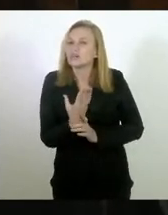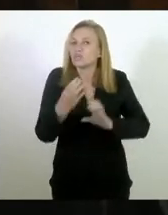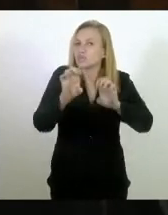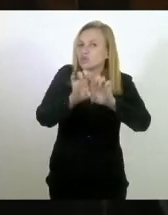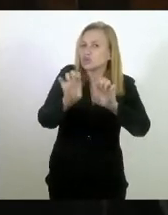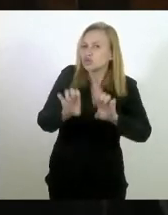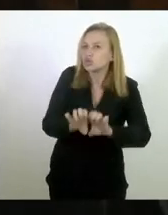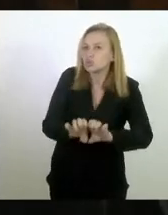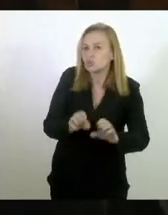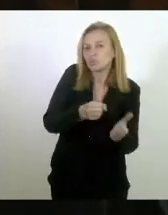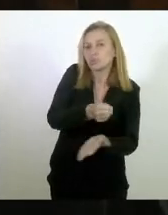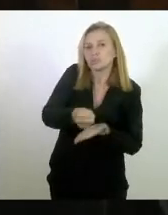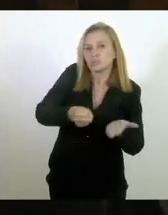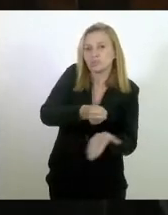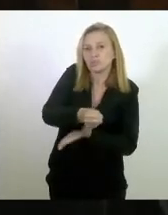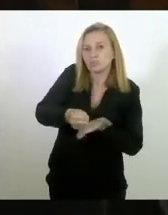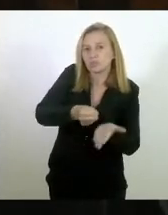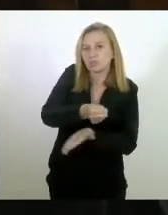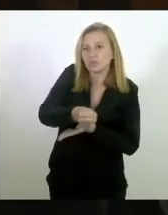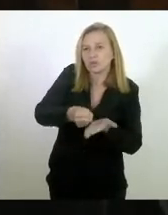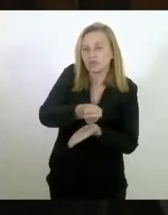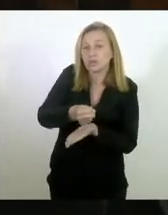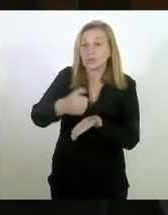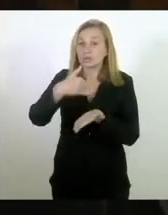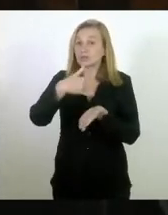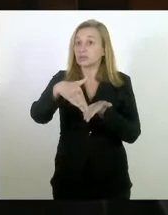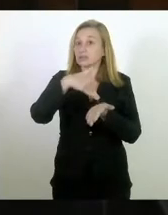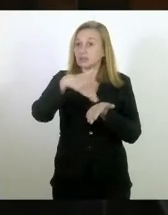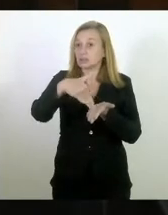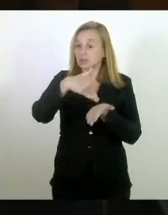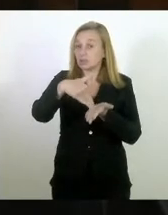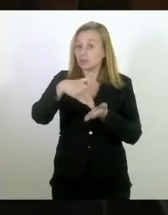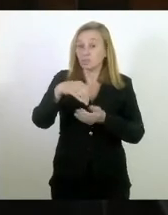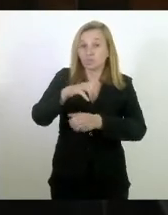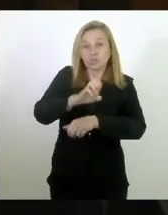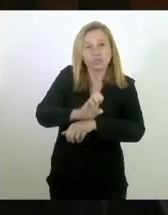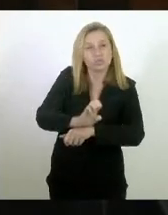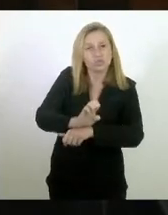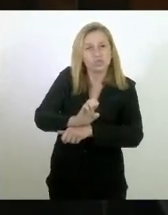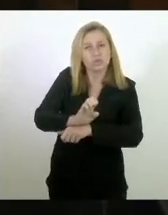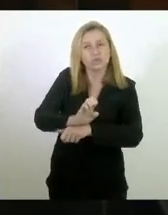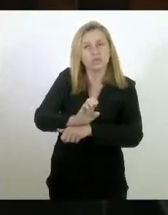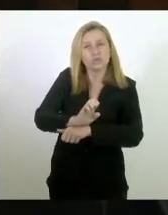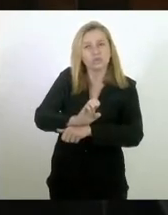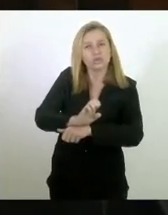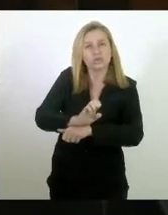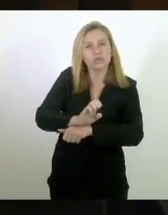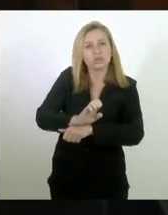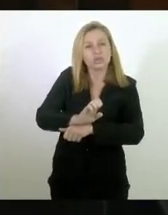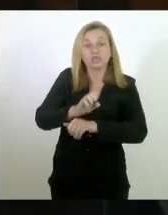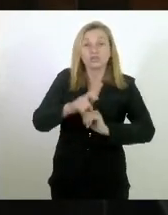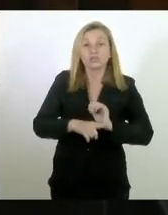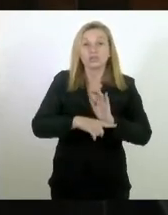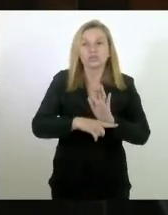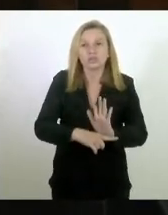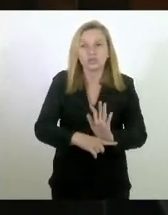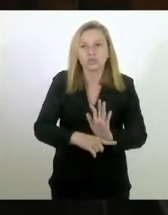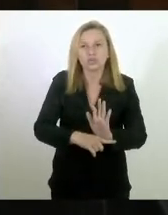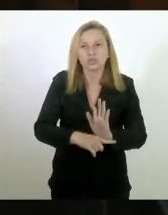estrutura básica da Secretaria de Estado de assistência